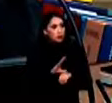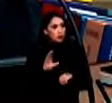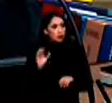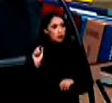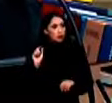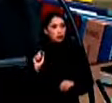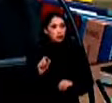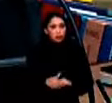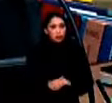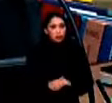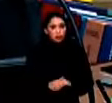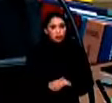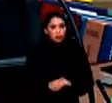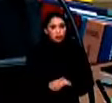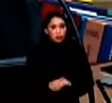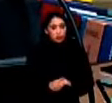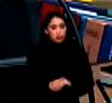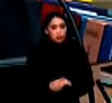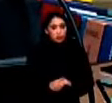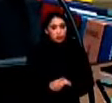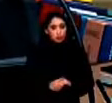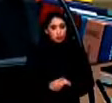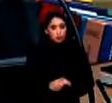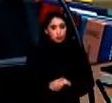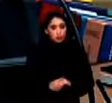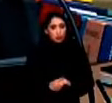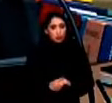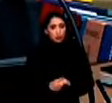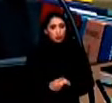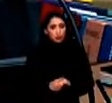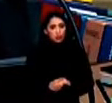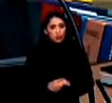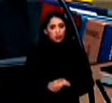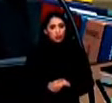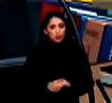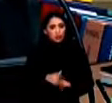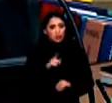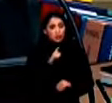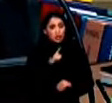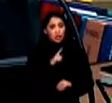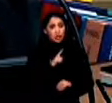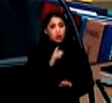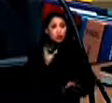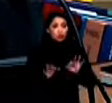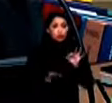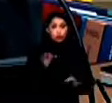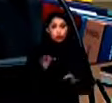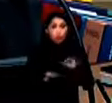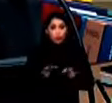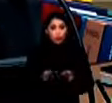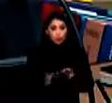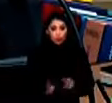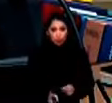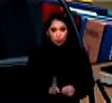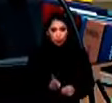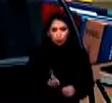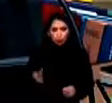ampla defesa. Eu estou tratando aqui de um prosseguimento de julgamento ou é um novo